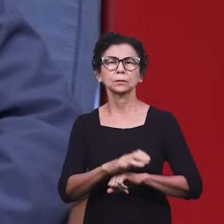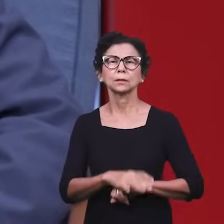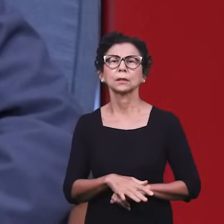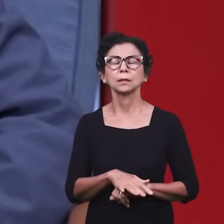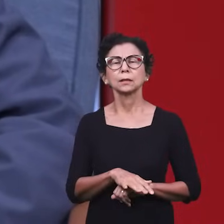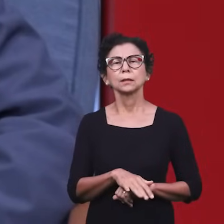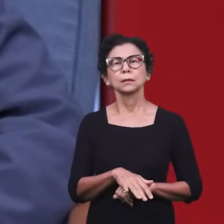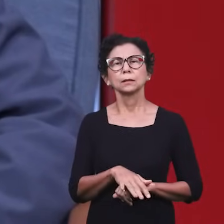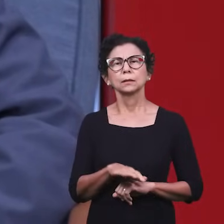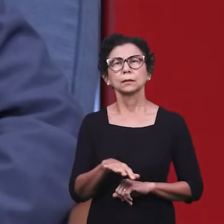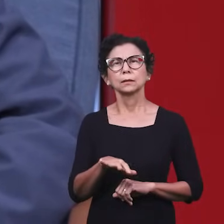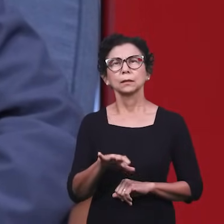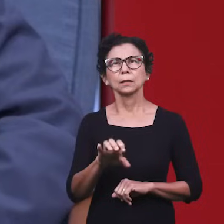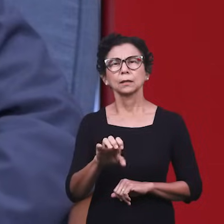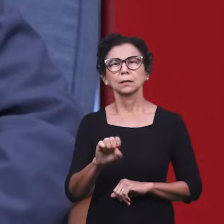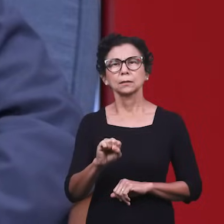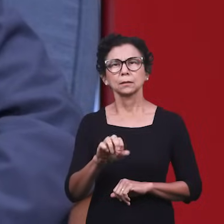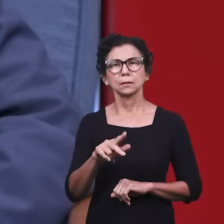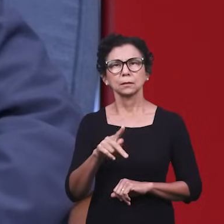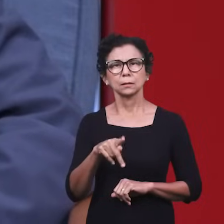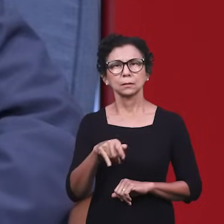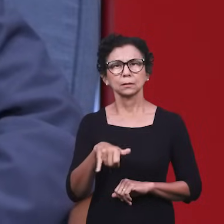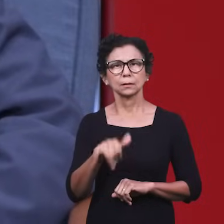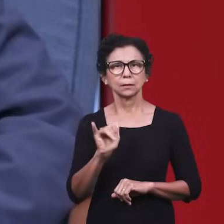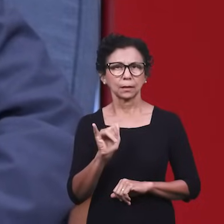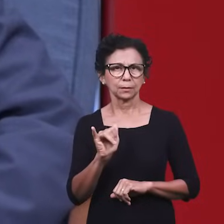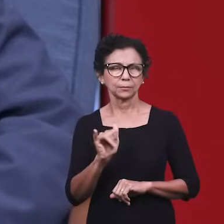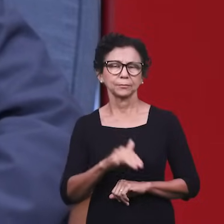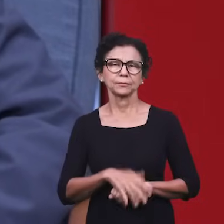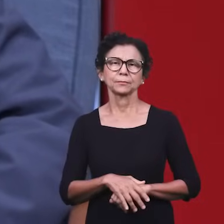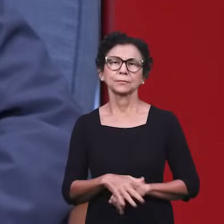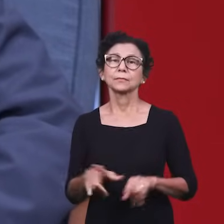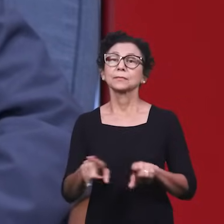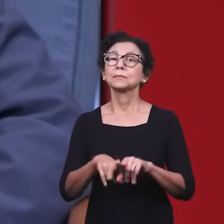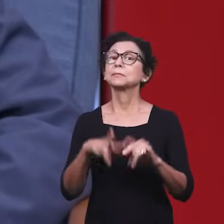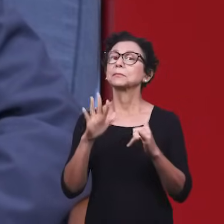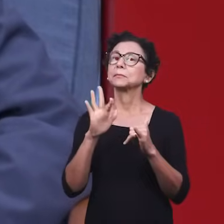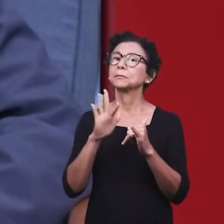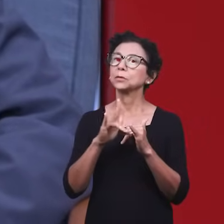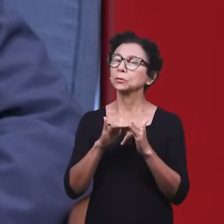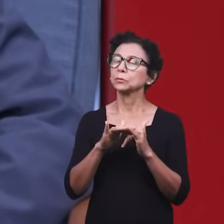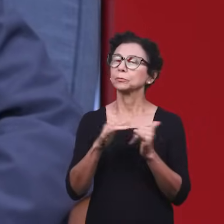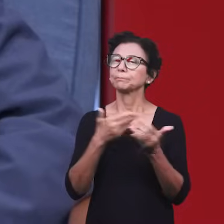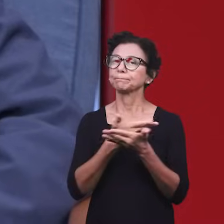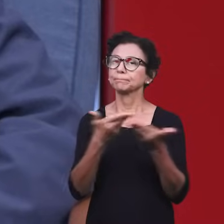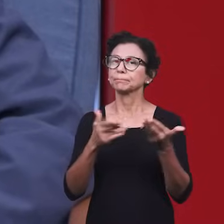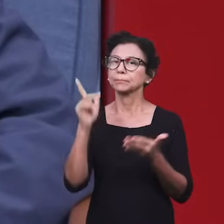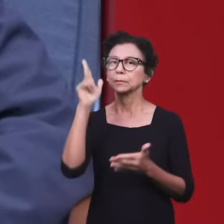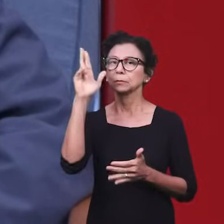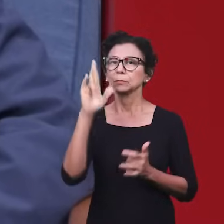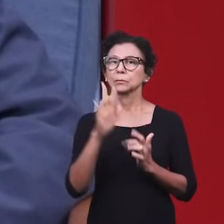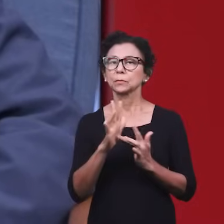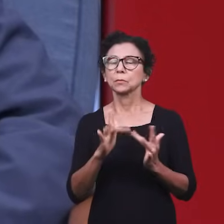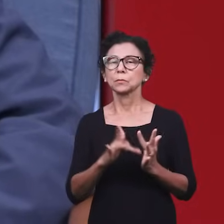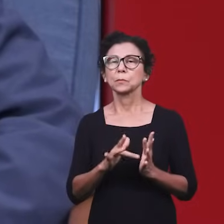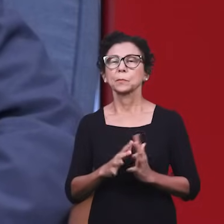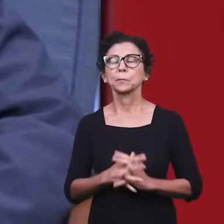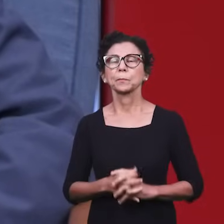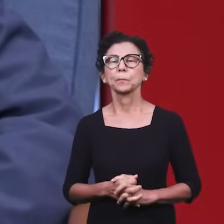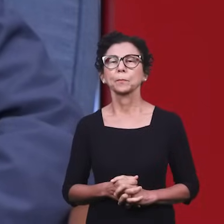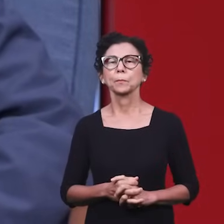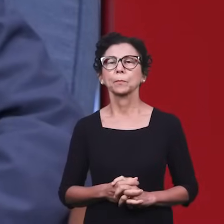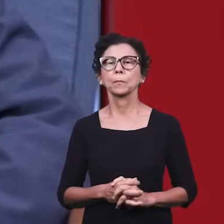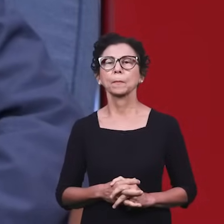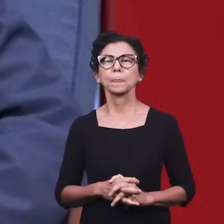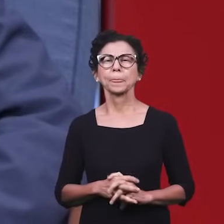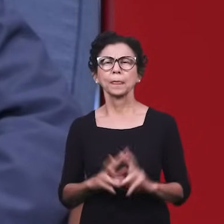mesmo pelo YouTube. A todos a paz do Senhor. Nós vamos dar continuidade, fechando esse